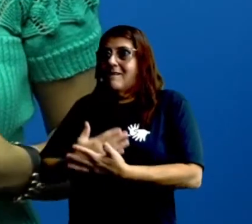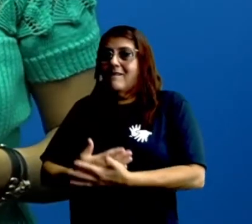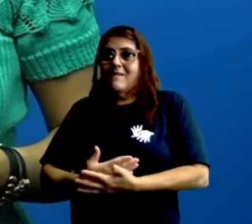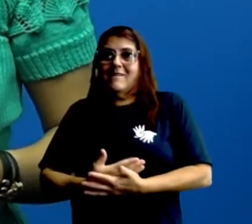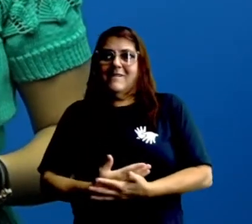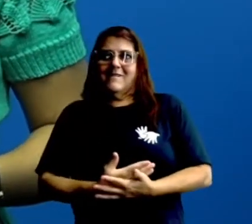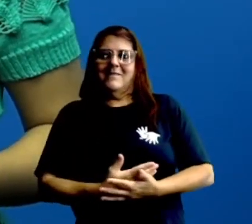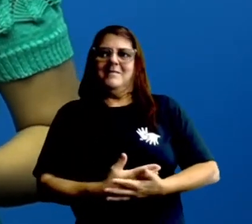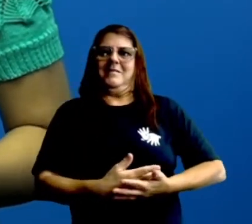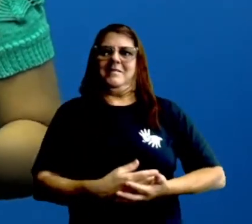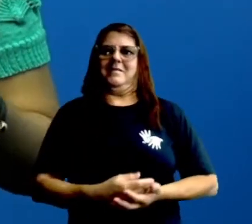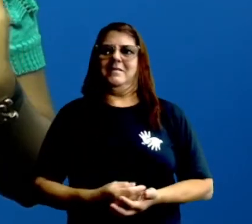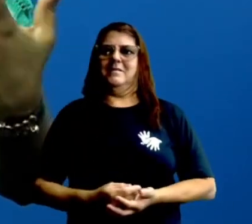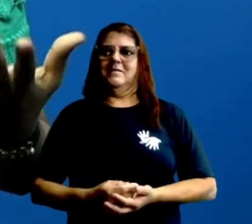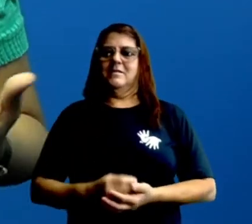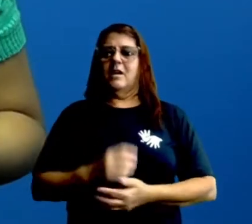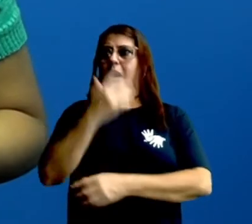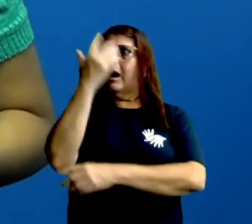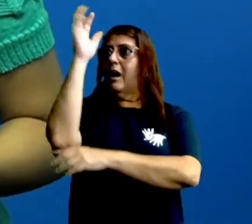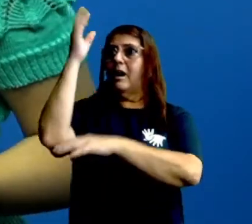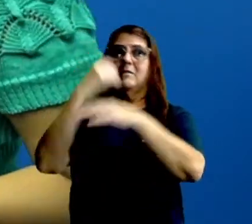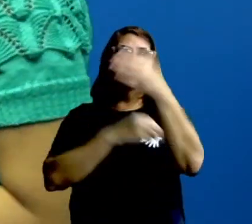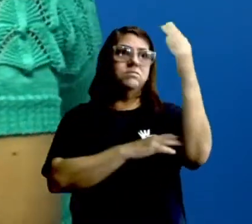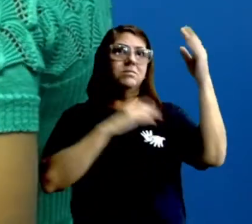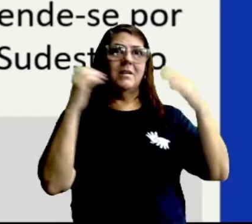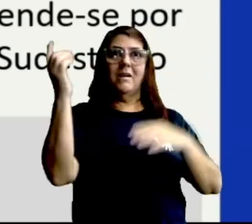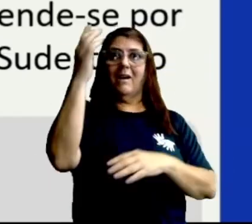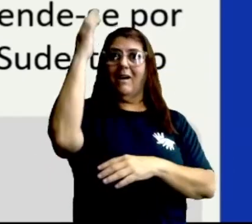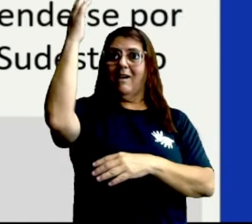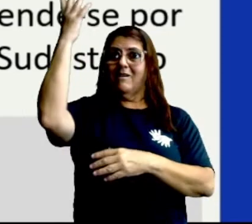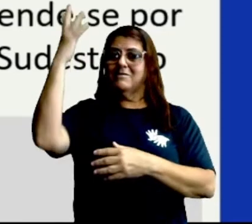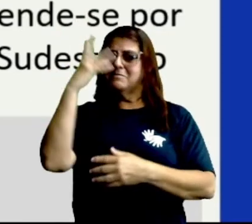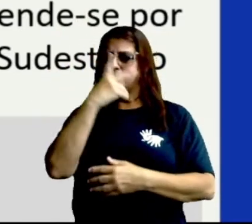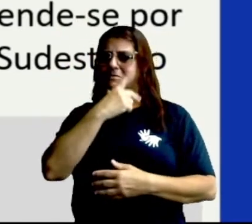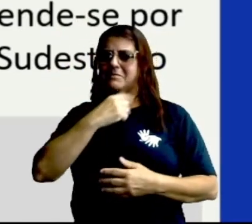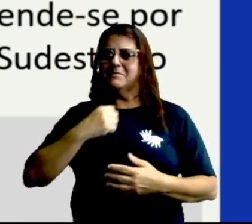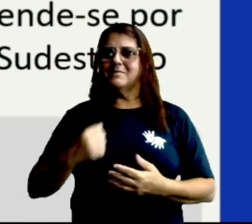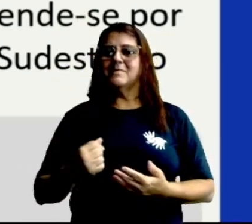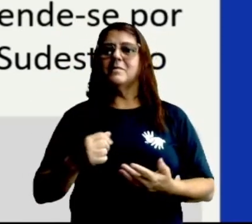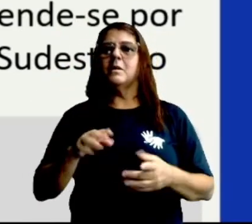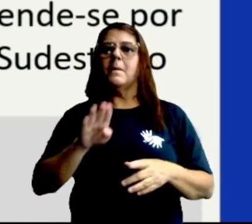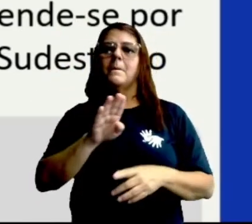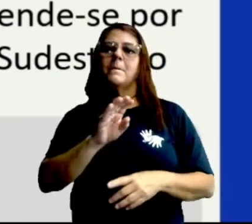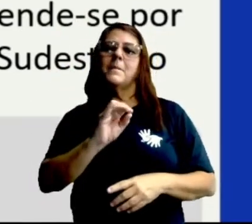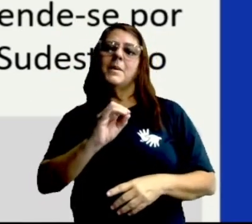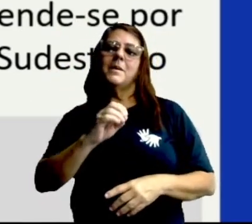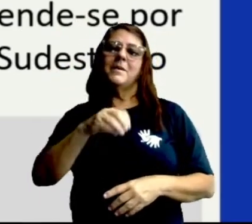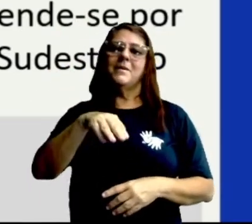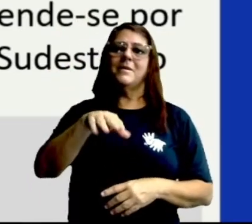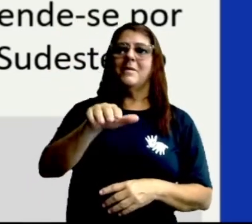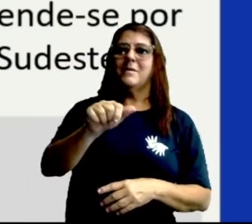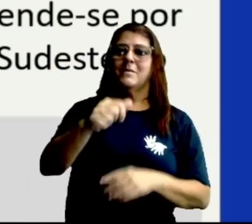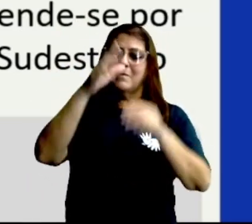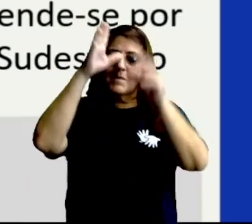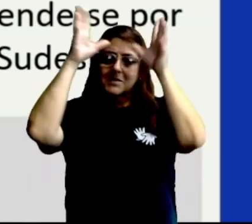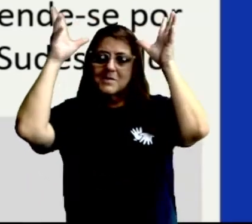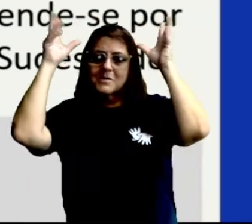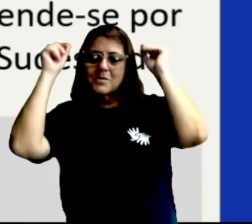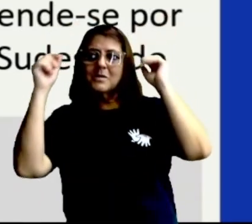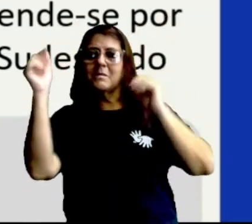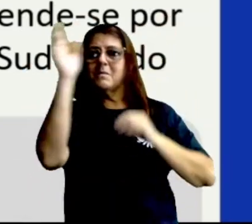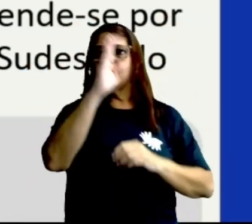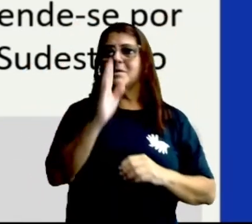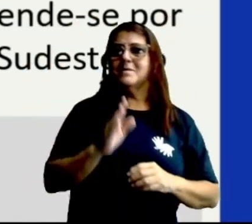amplitude de vegetação né de árvores dispersas e aí o bioma da amazônia né que é uma floresta equatorial